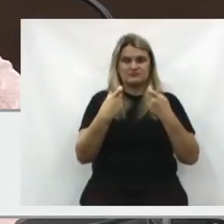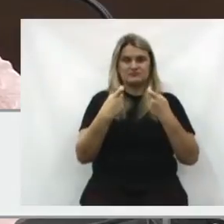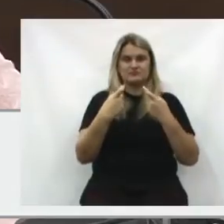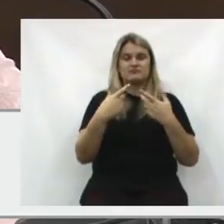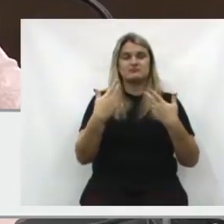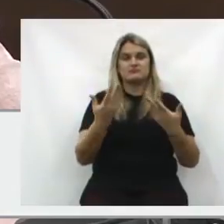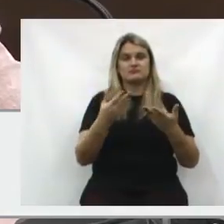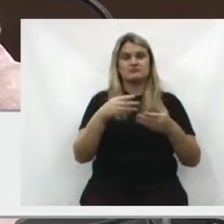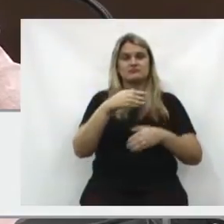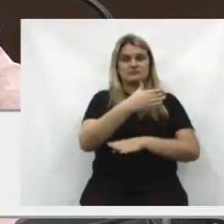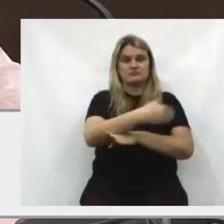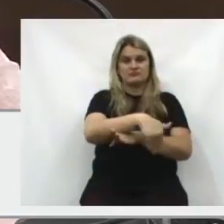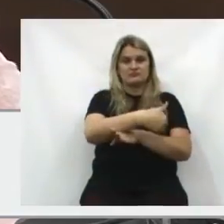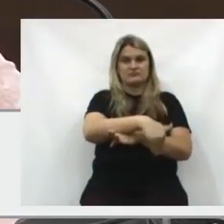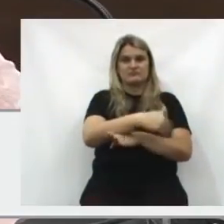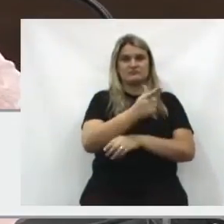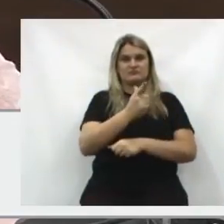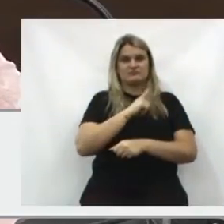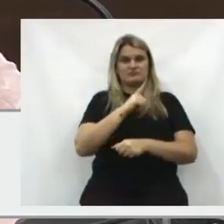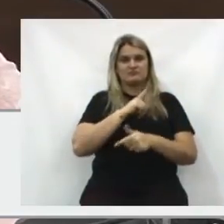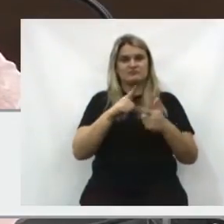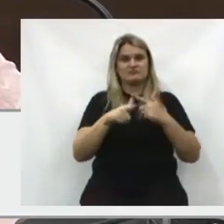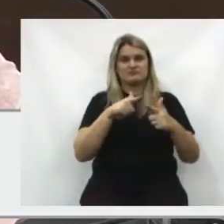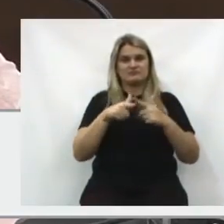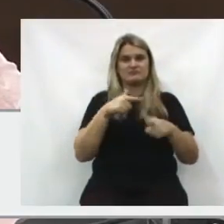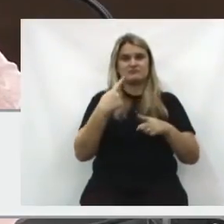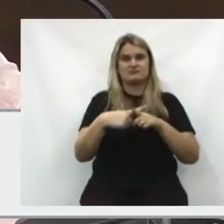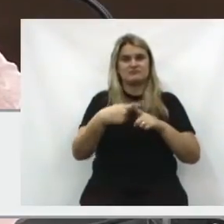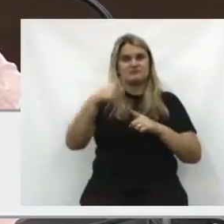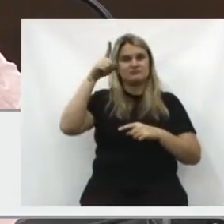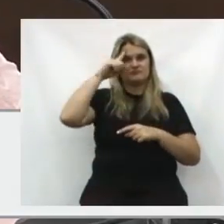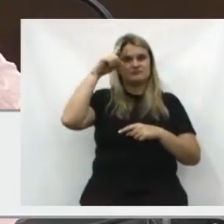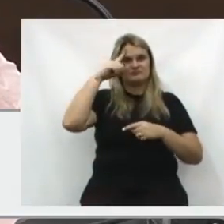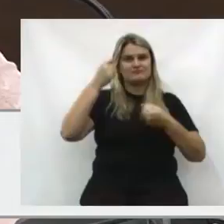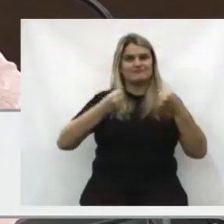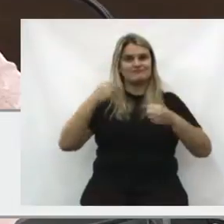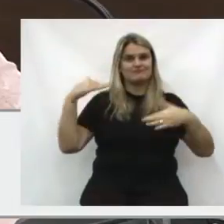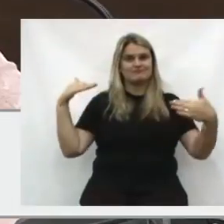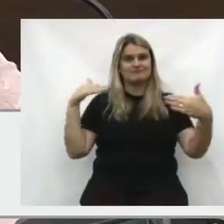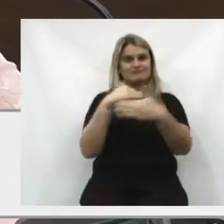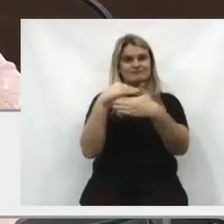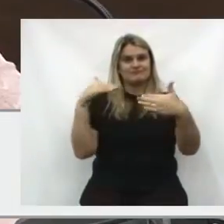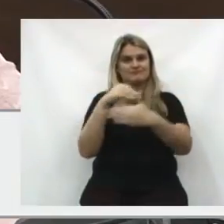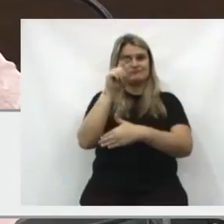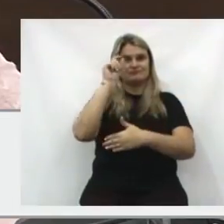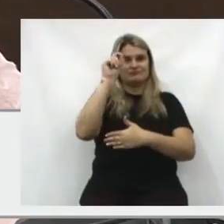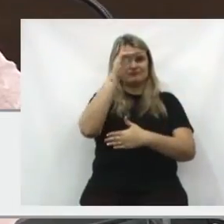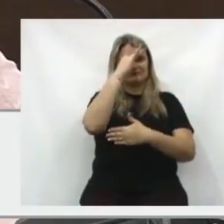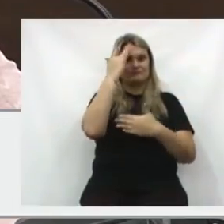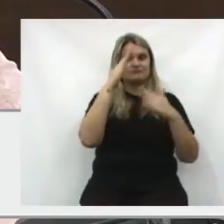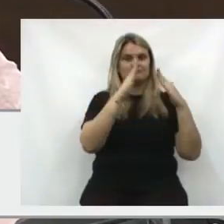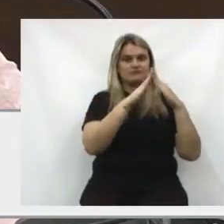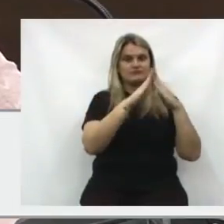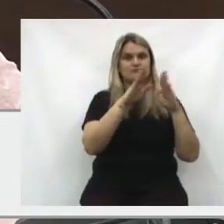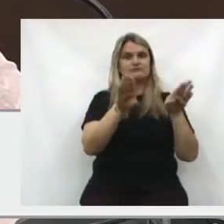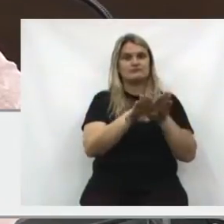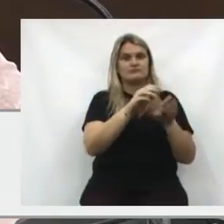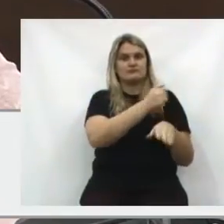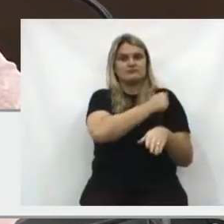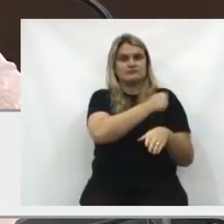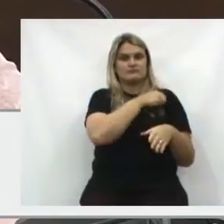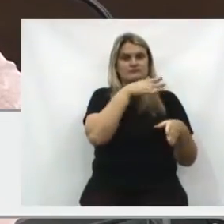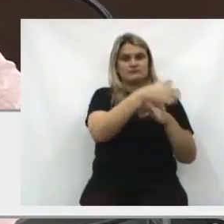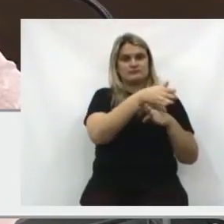usuários. Justificativa: as estradas possuem um grande fluxo diário de veículos dos moradores